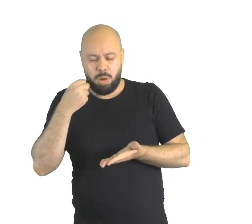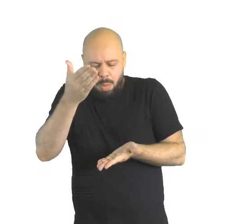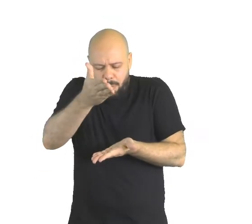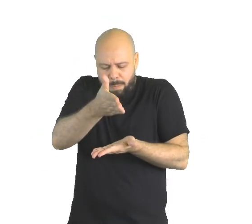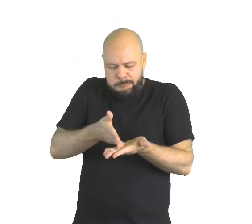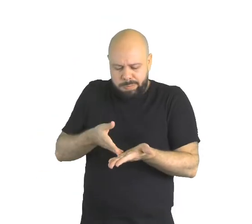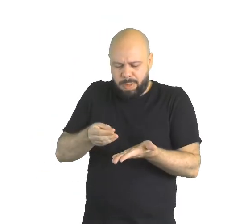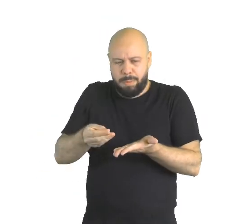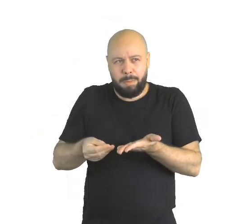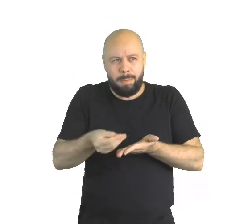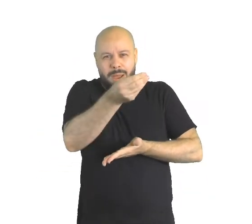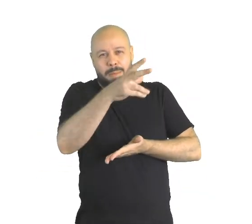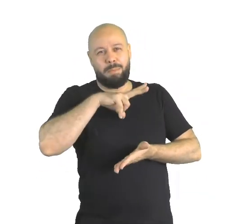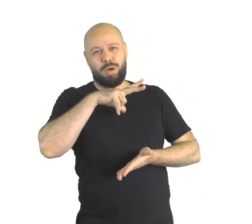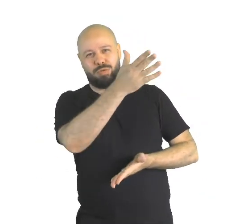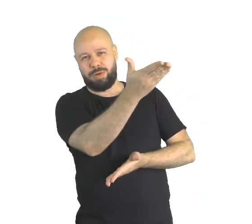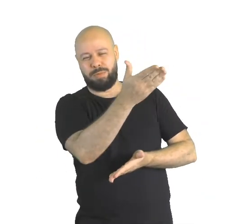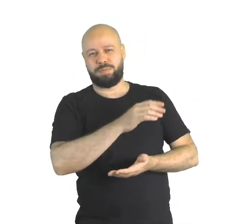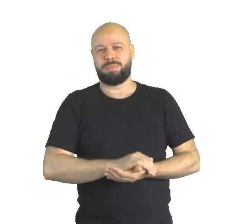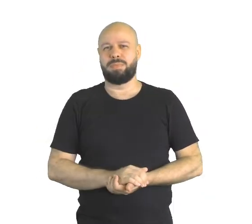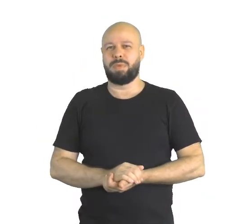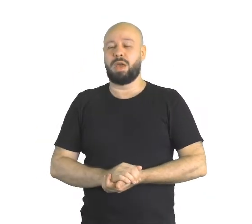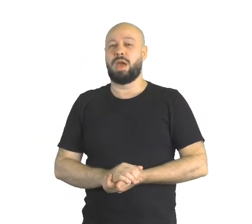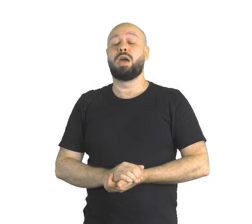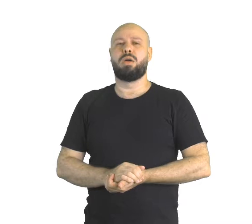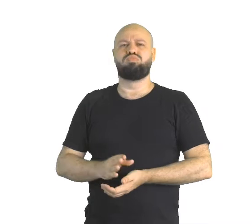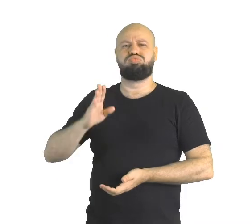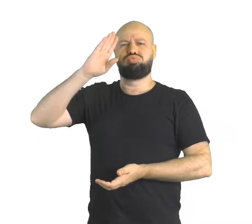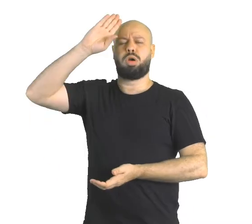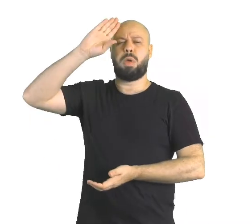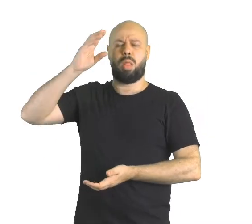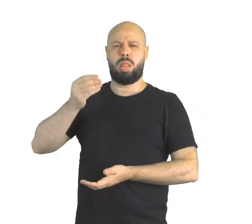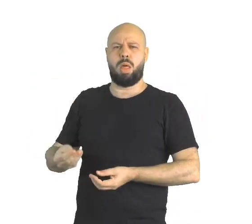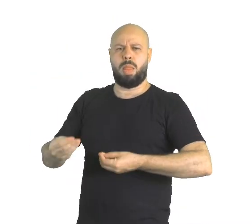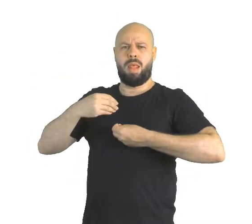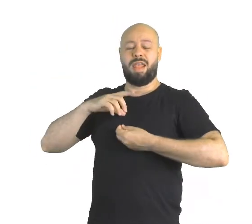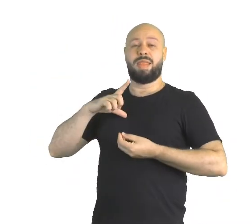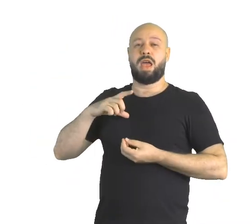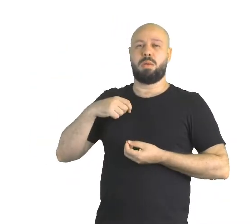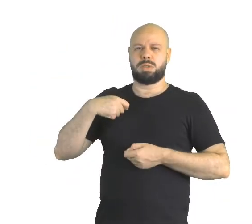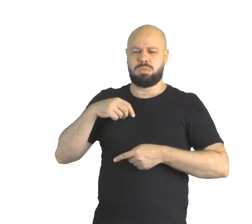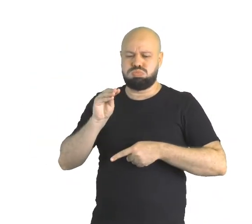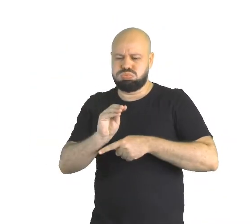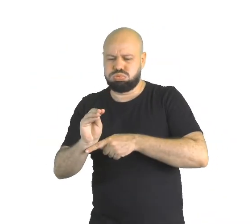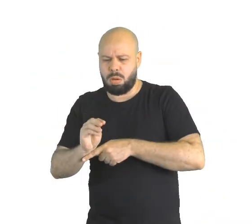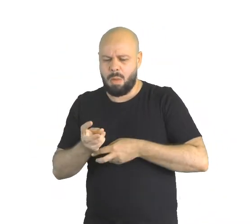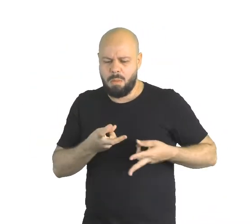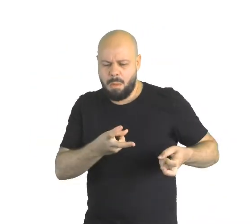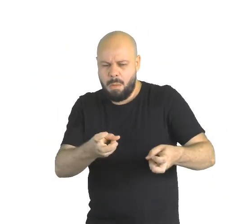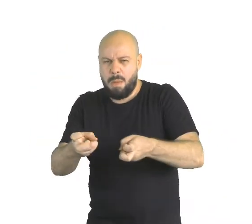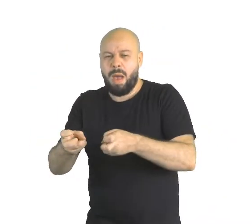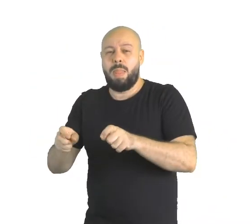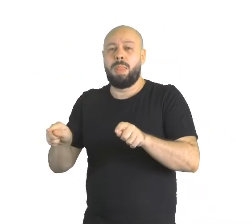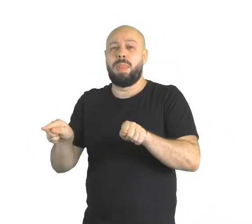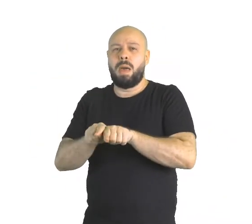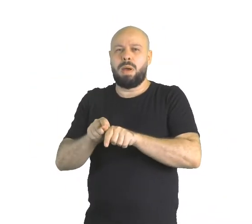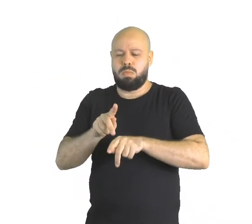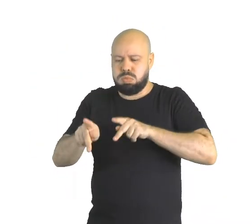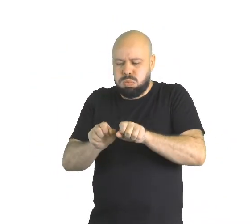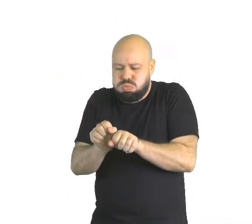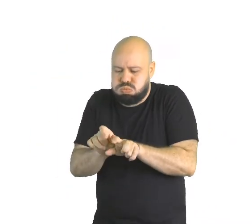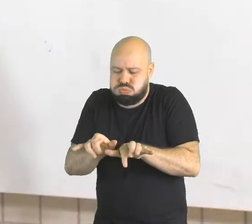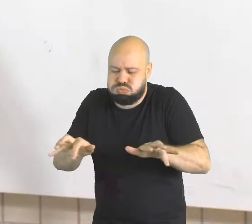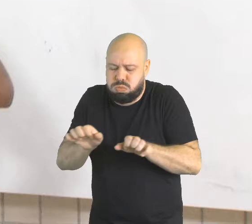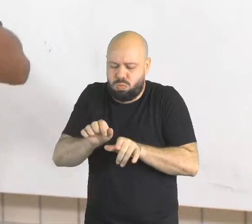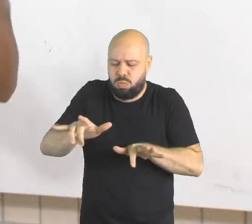para Portugal. O capitão donatário também tinha um dever de cuidar, explorar e povoar aquela